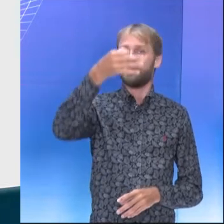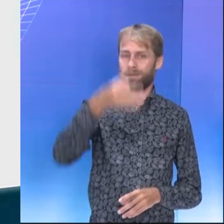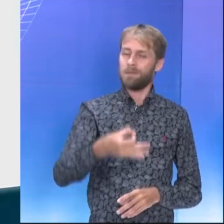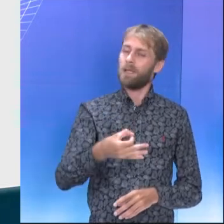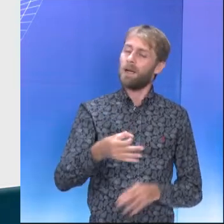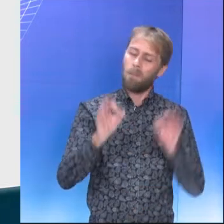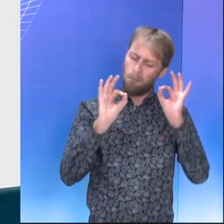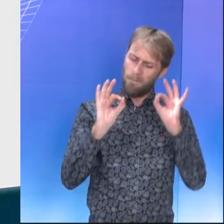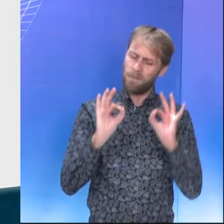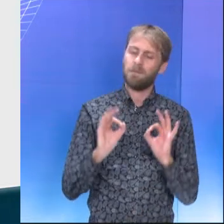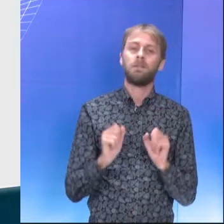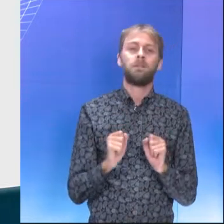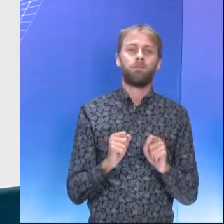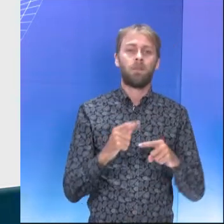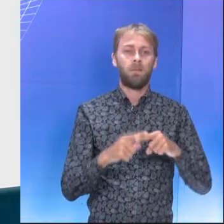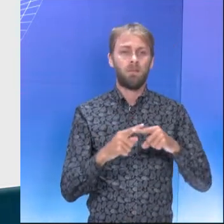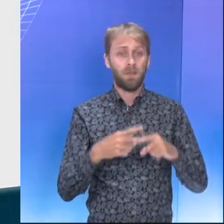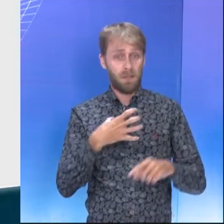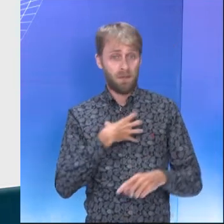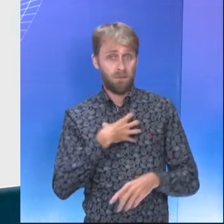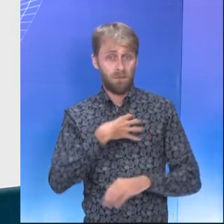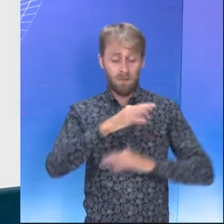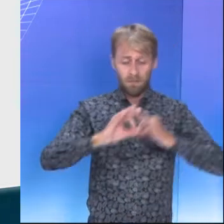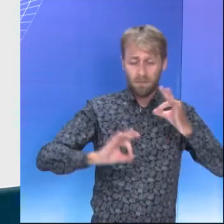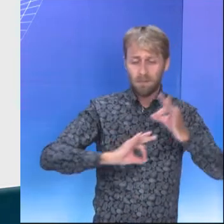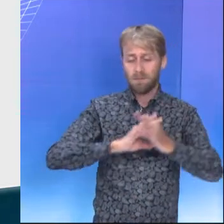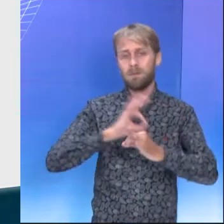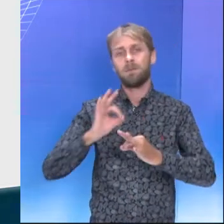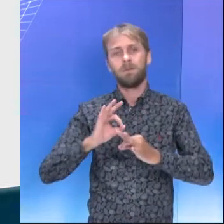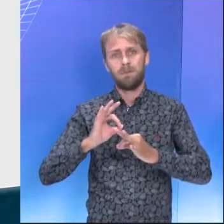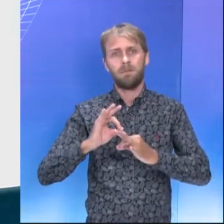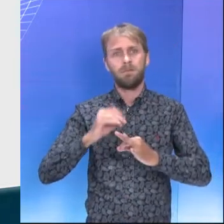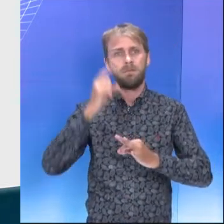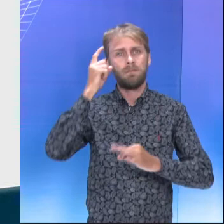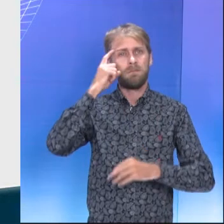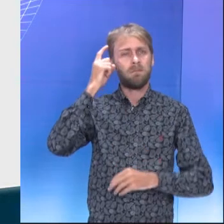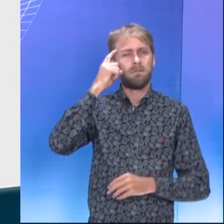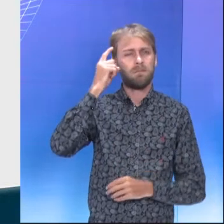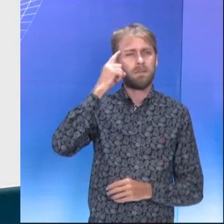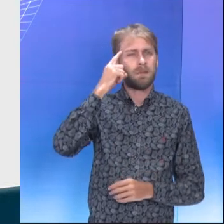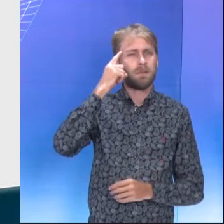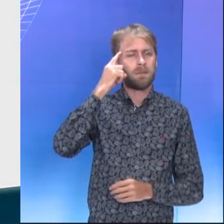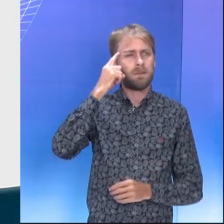forma de organização e a forma de moderação, ela parte de um